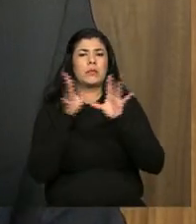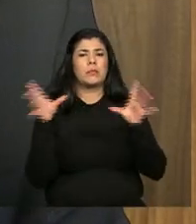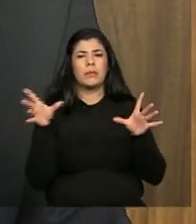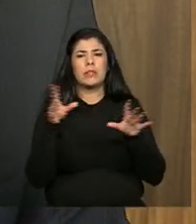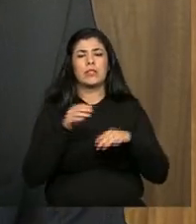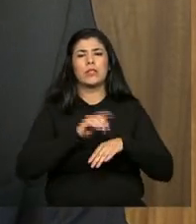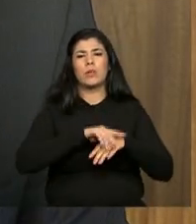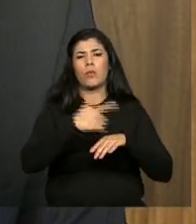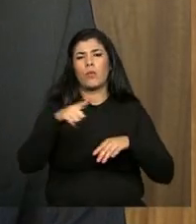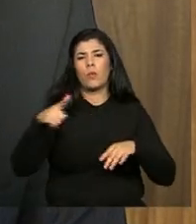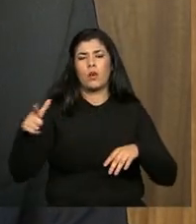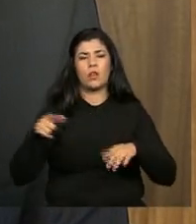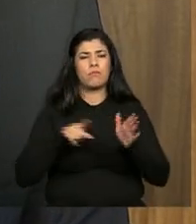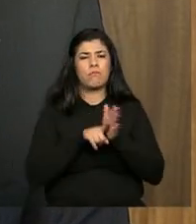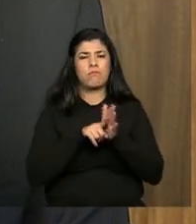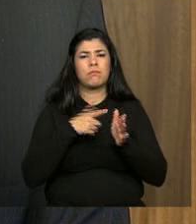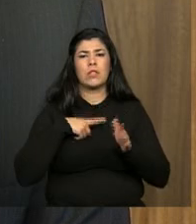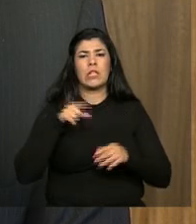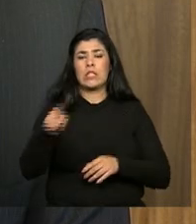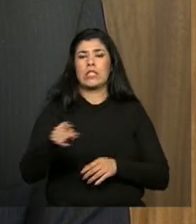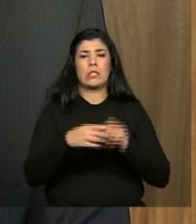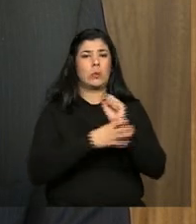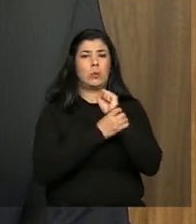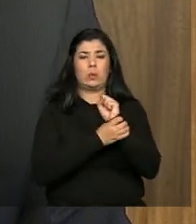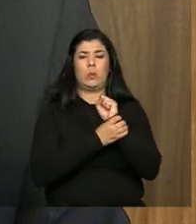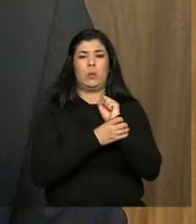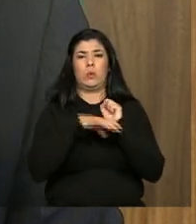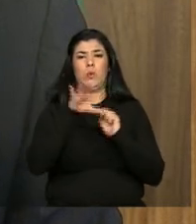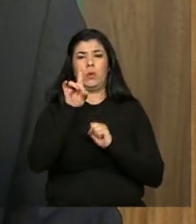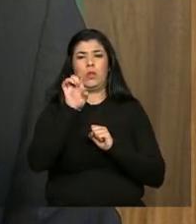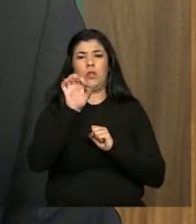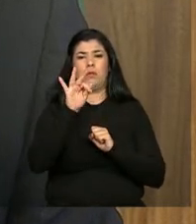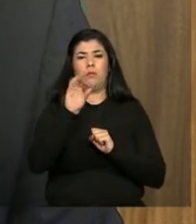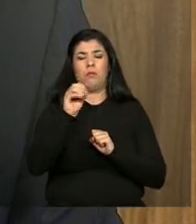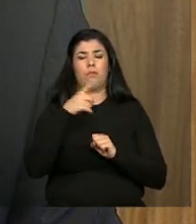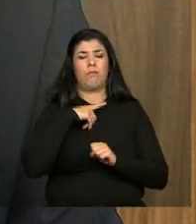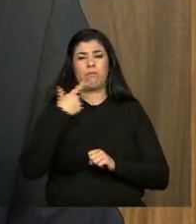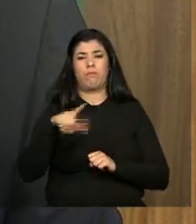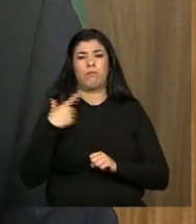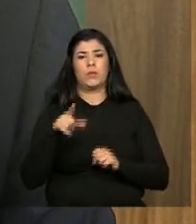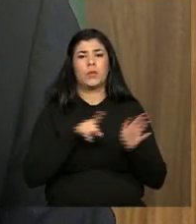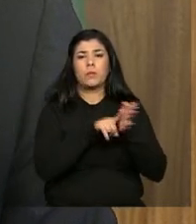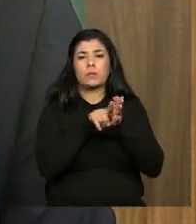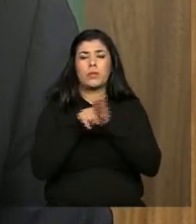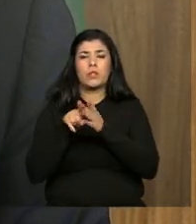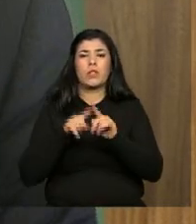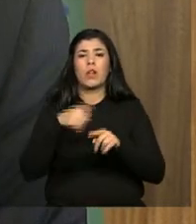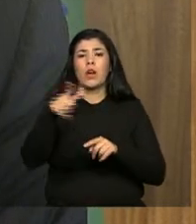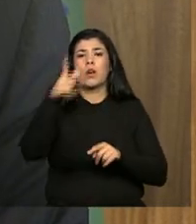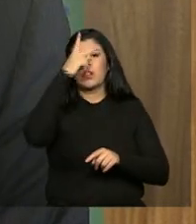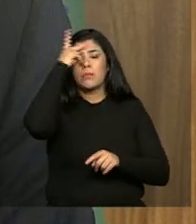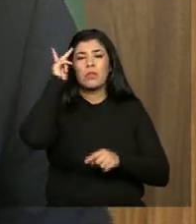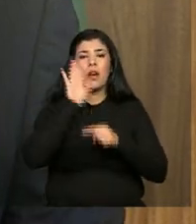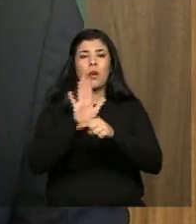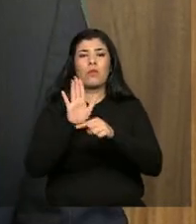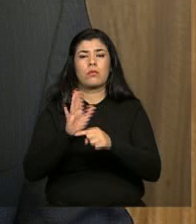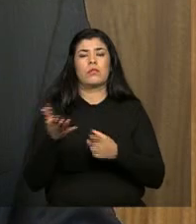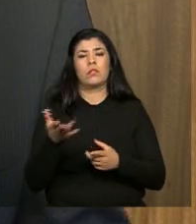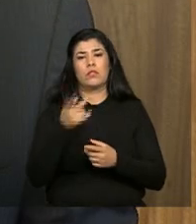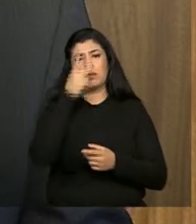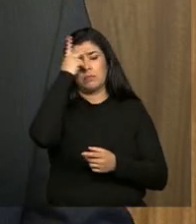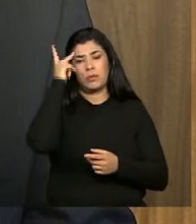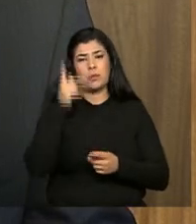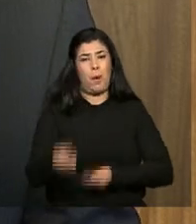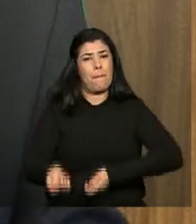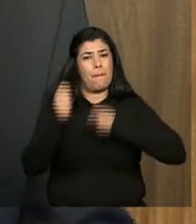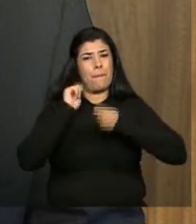auditorios o seguro-defeso não tem ainda essas condições e nós identificamos muitos que não são pescadores sendo beneficiado por